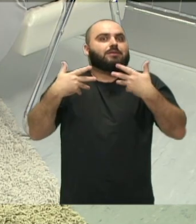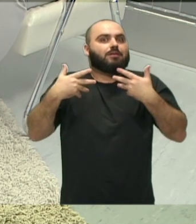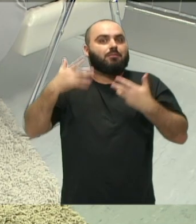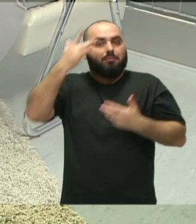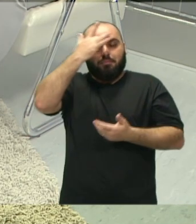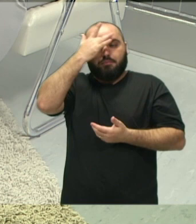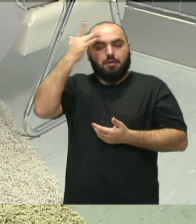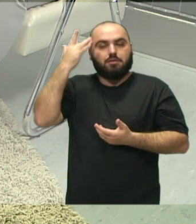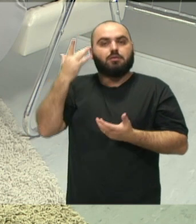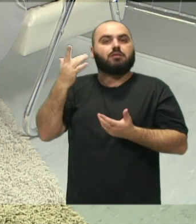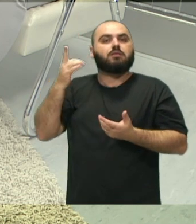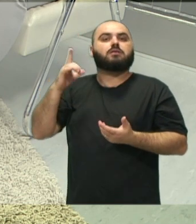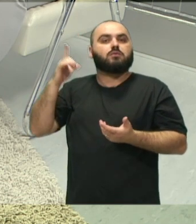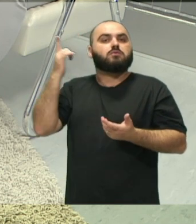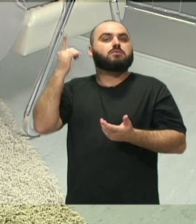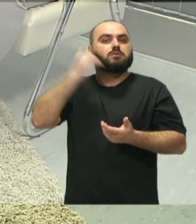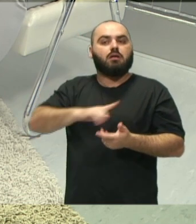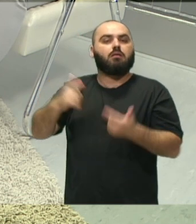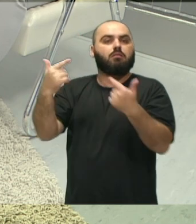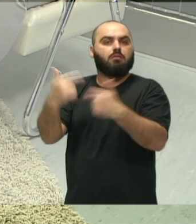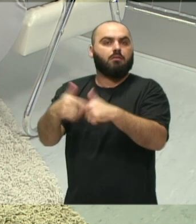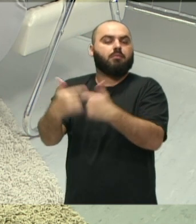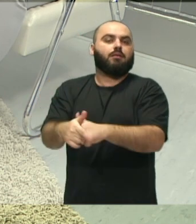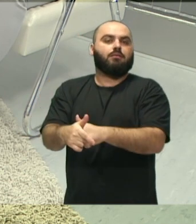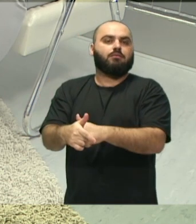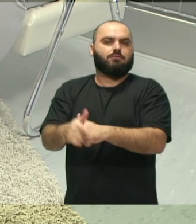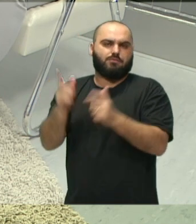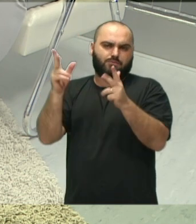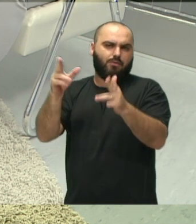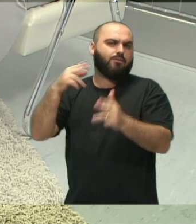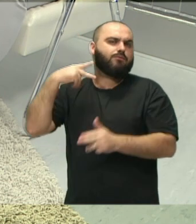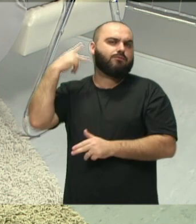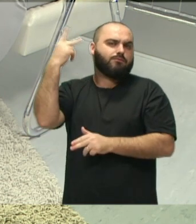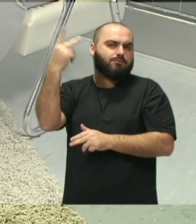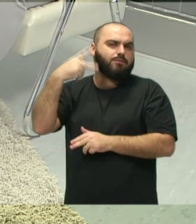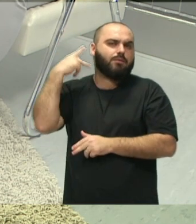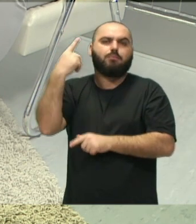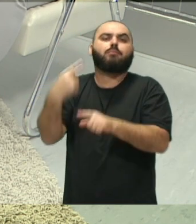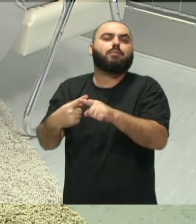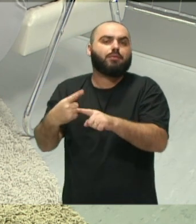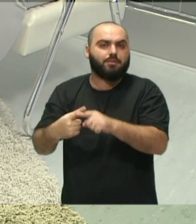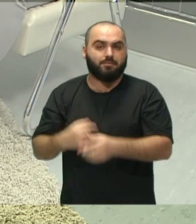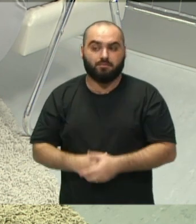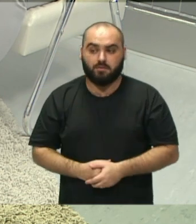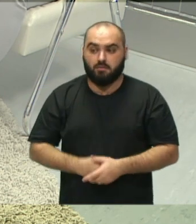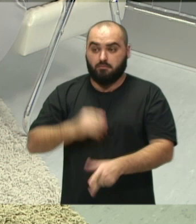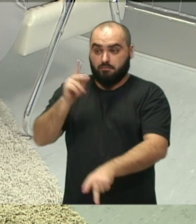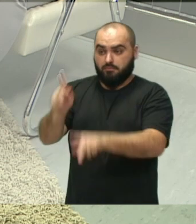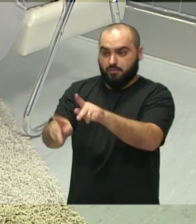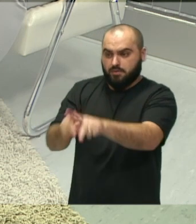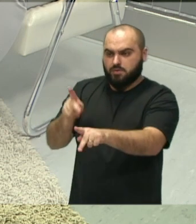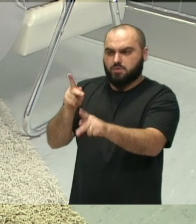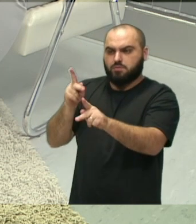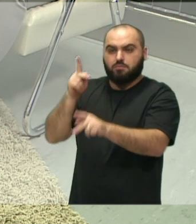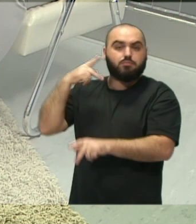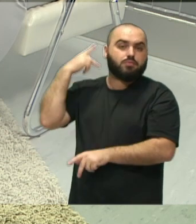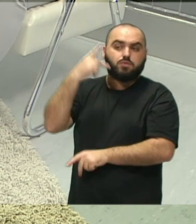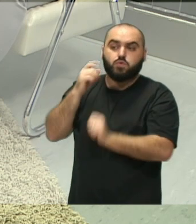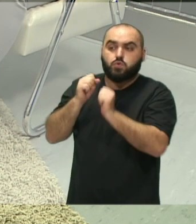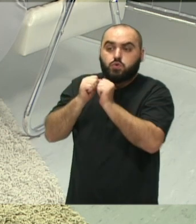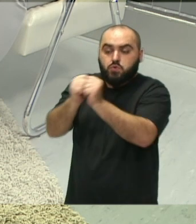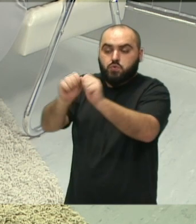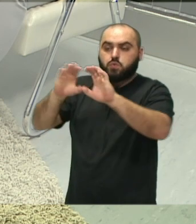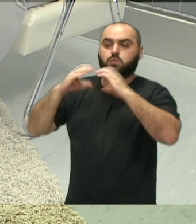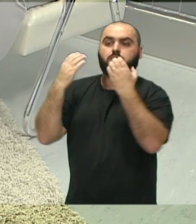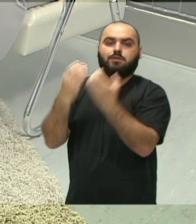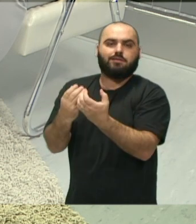exercer um cargo como o da vereança. Por quê? Porque o político que traz a comunidade para perto de si, o mandato